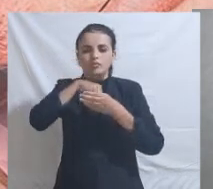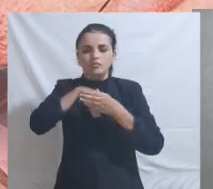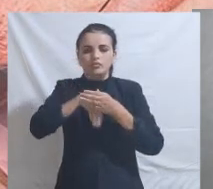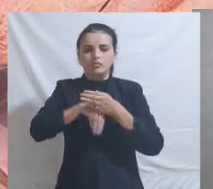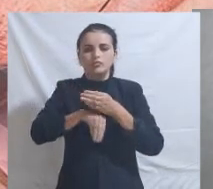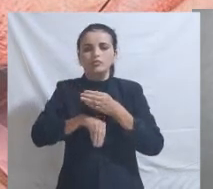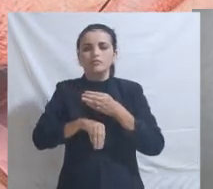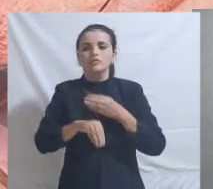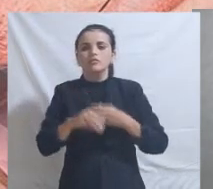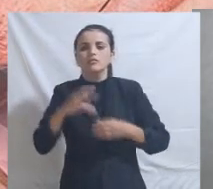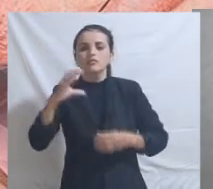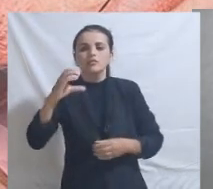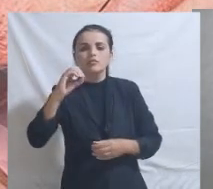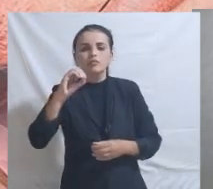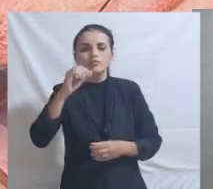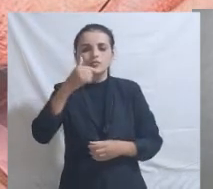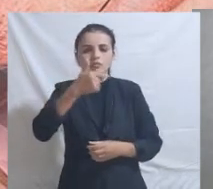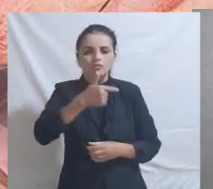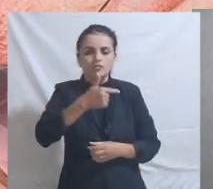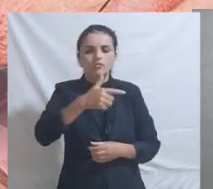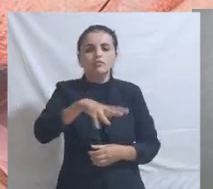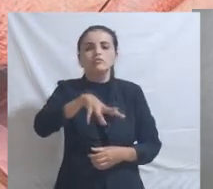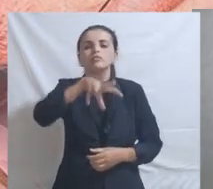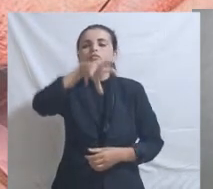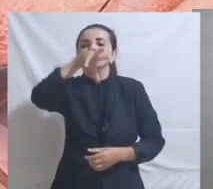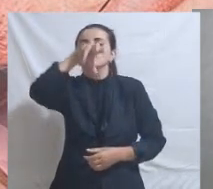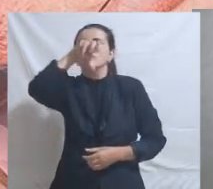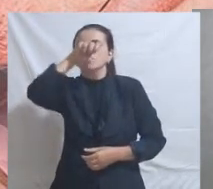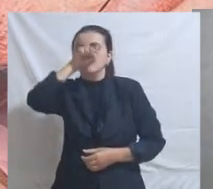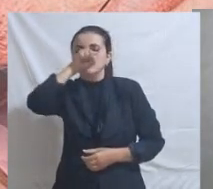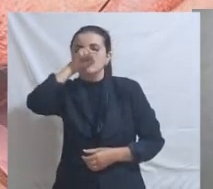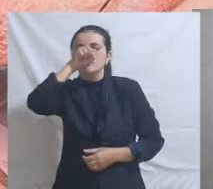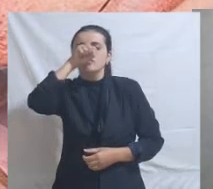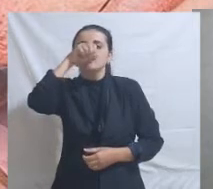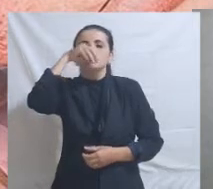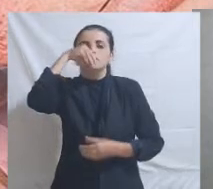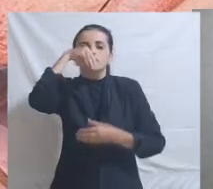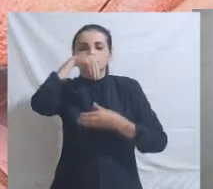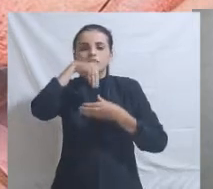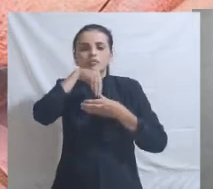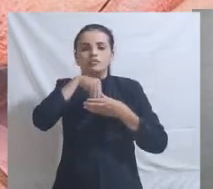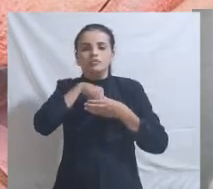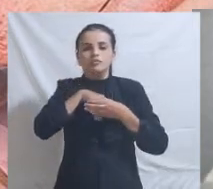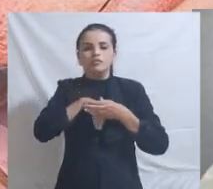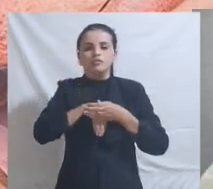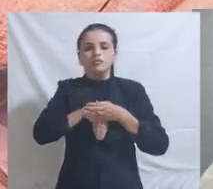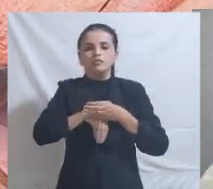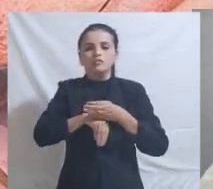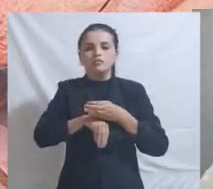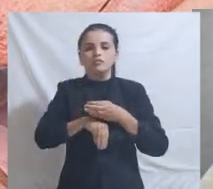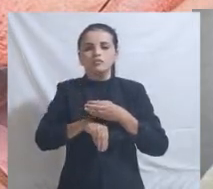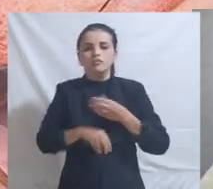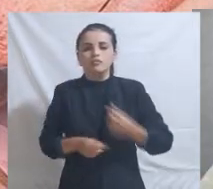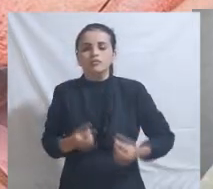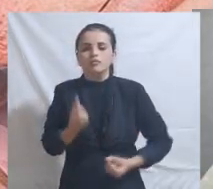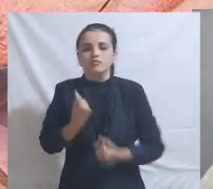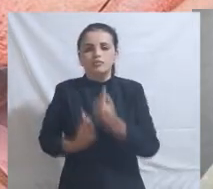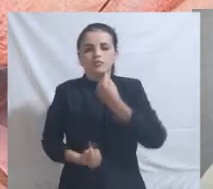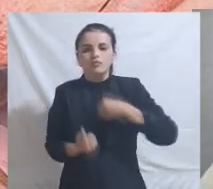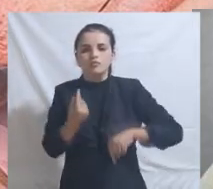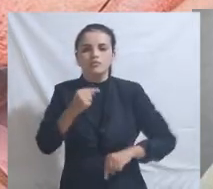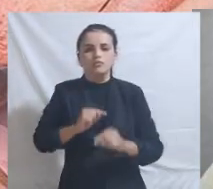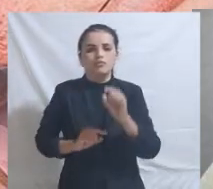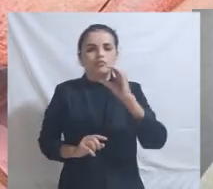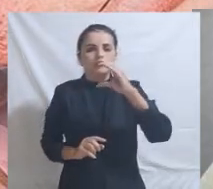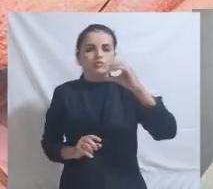respiração, ou melhor, através da inspiração, e liberar gás carbônico através da expiração. Então, as trocas gasosas são